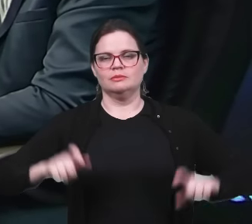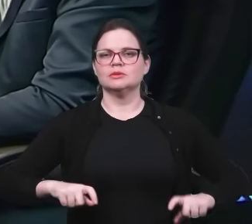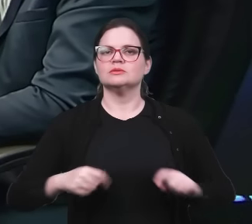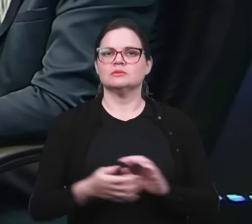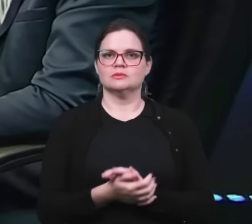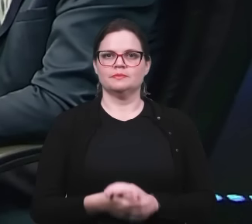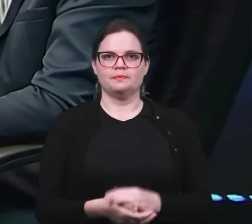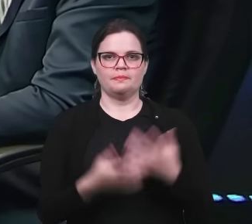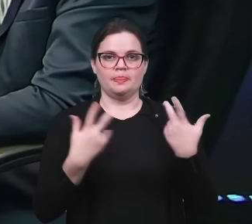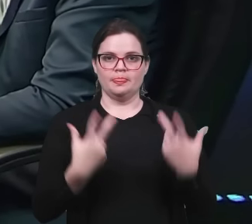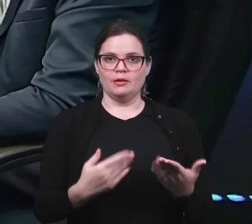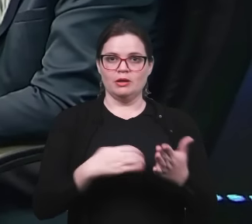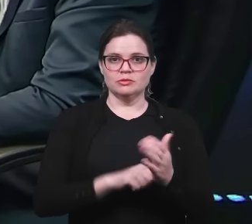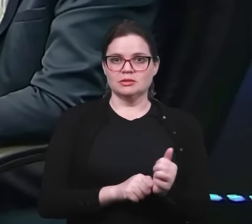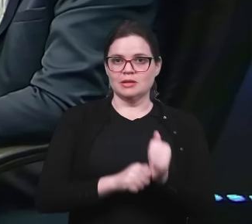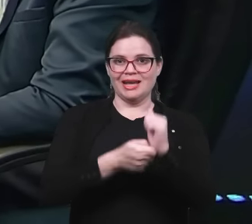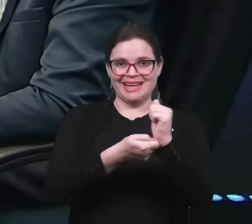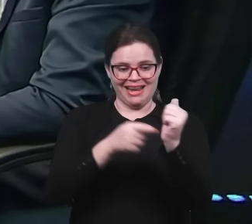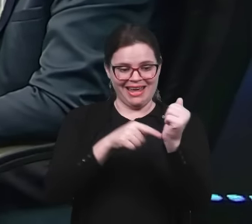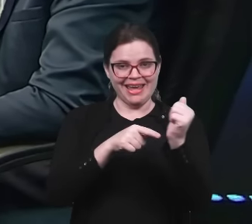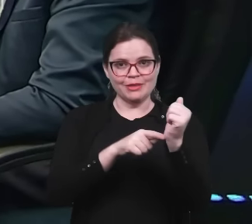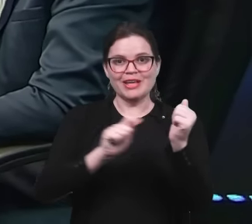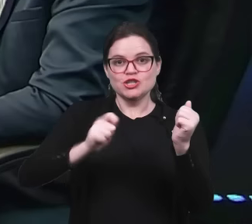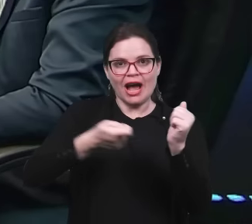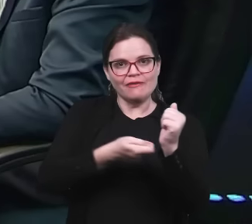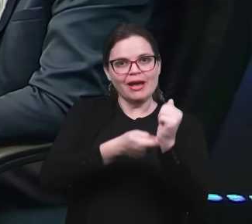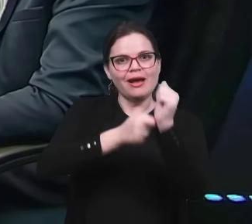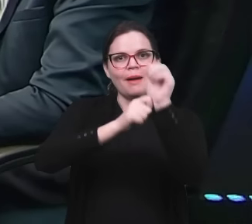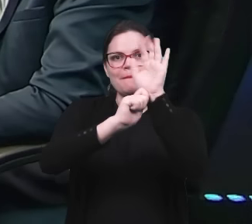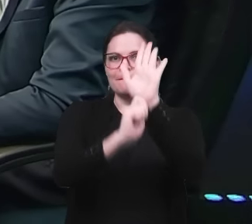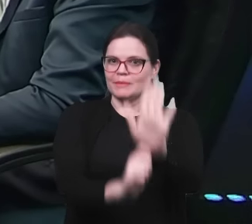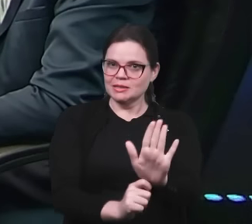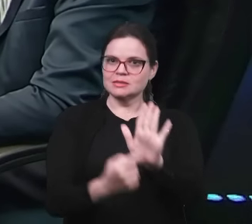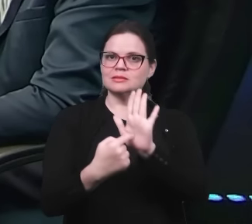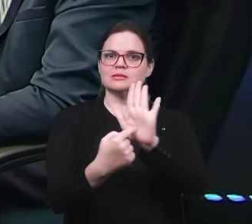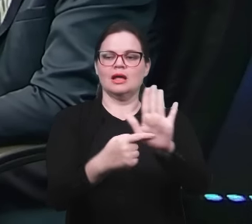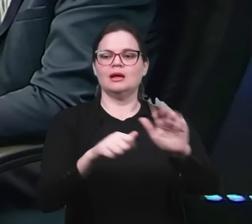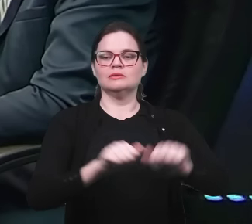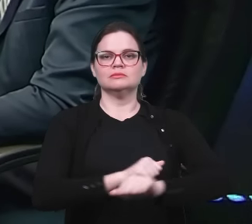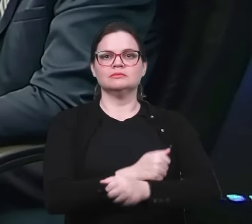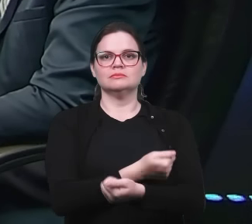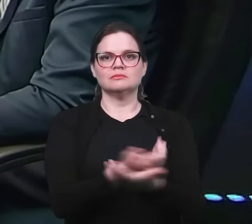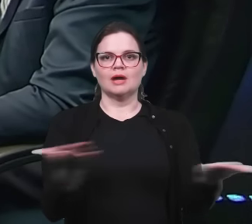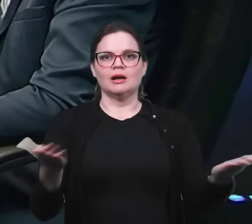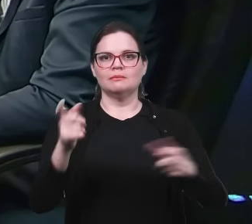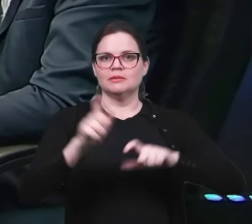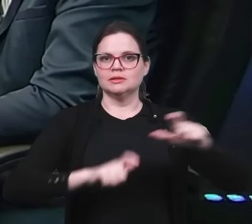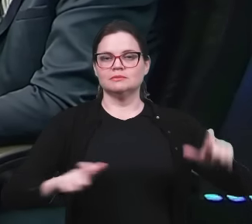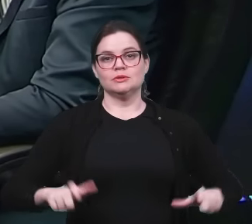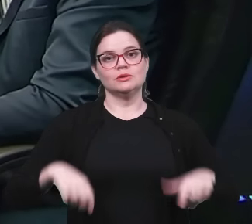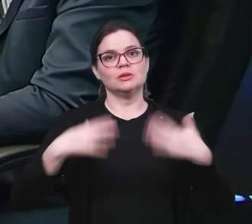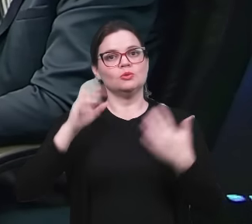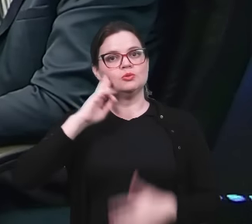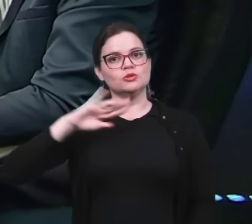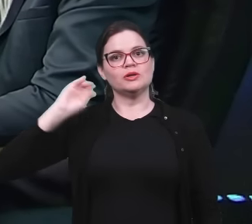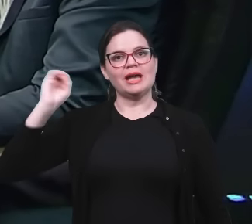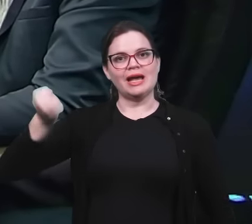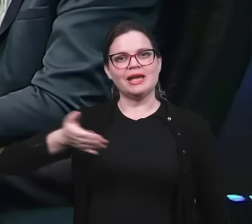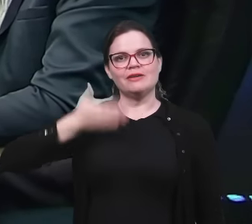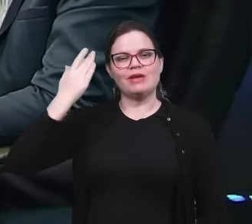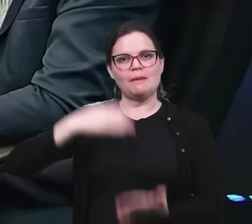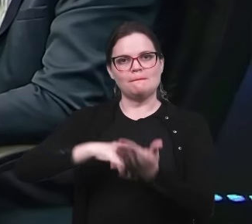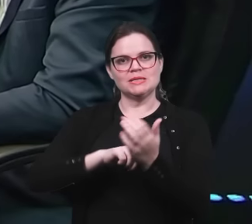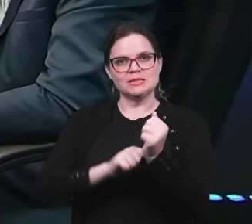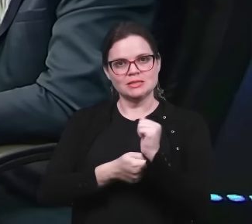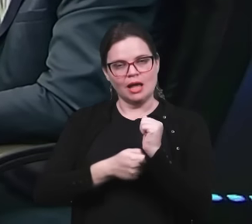Exato, é o segredo, é o mistério revelado. Então o Senhor revelaria a Pedro outros mistérios